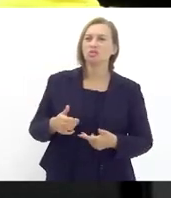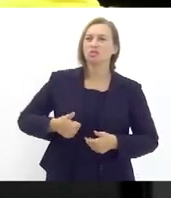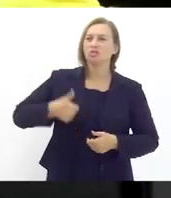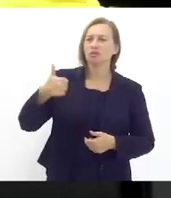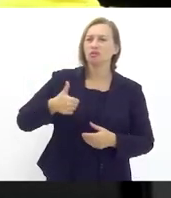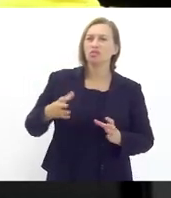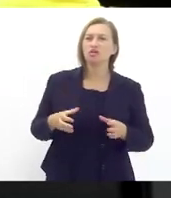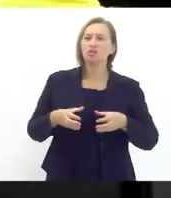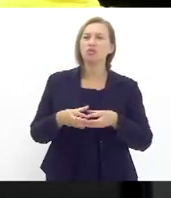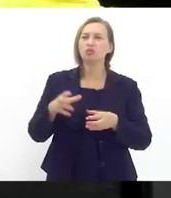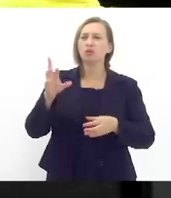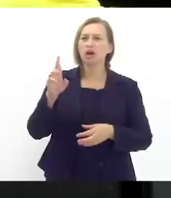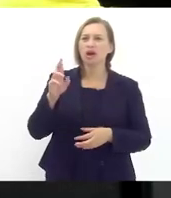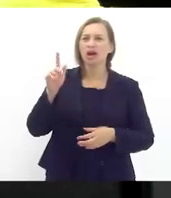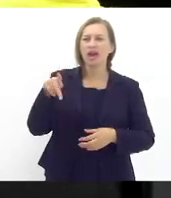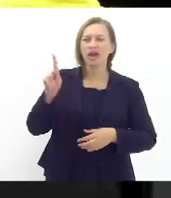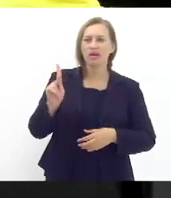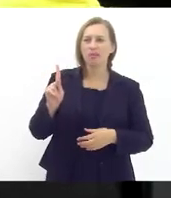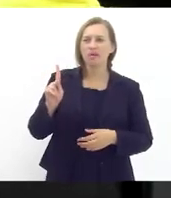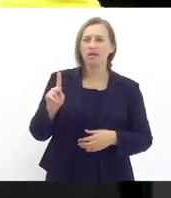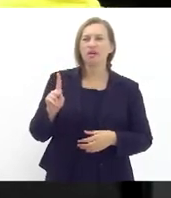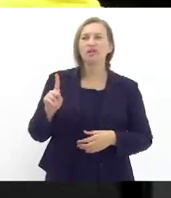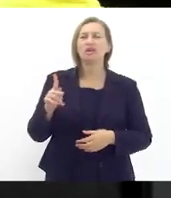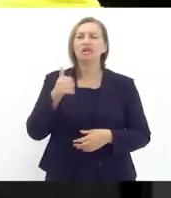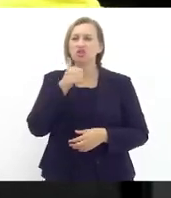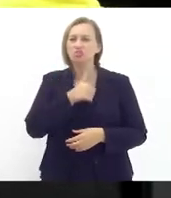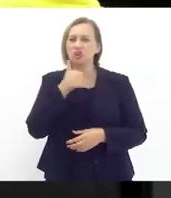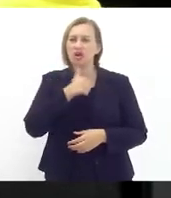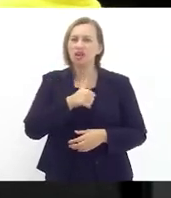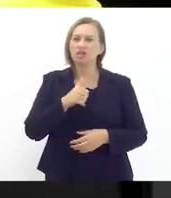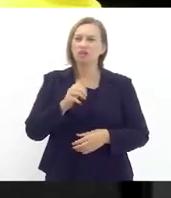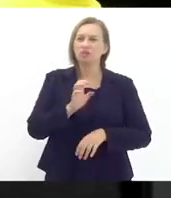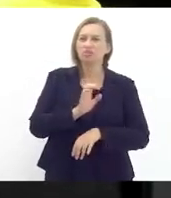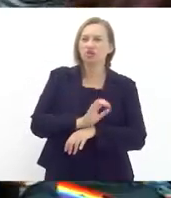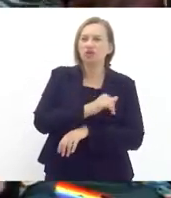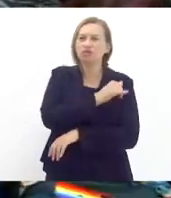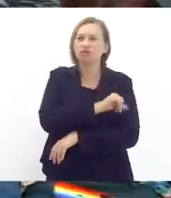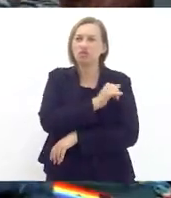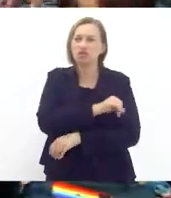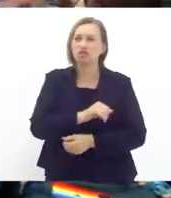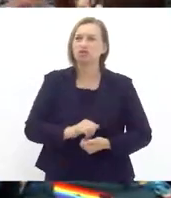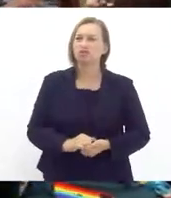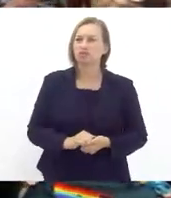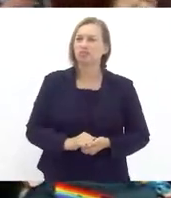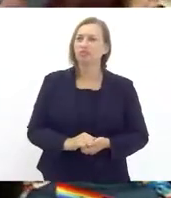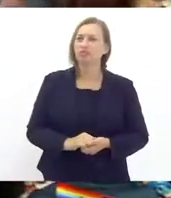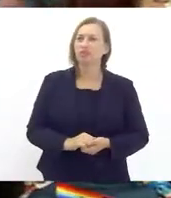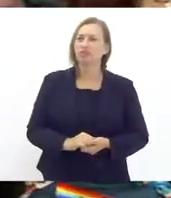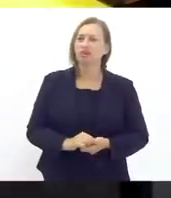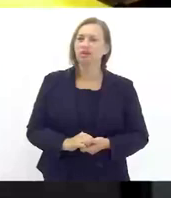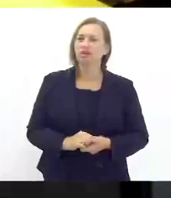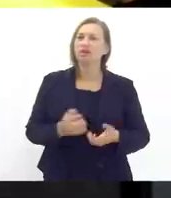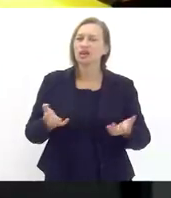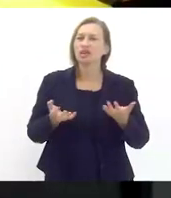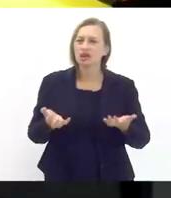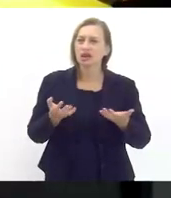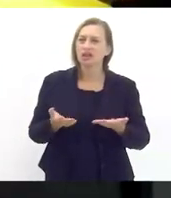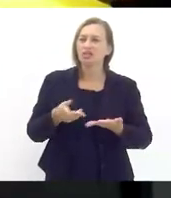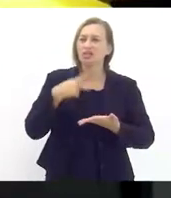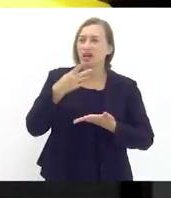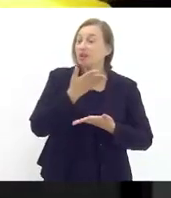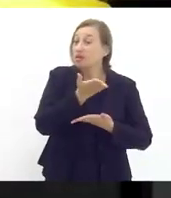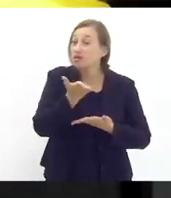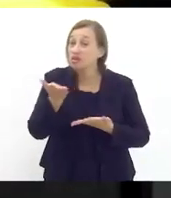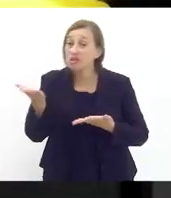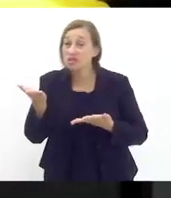de rap feminino aqui no Rio de Janeiro quero é até passar a todos